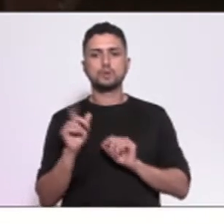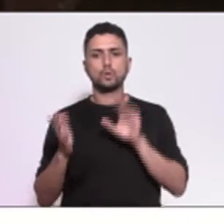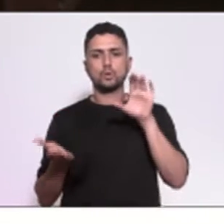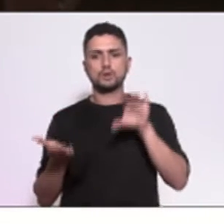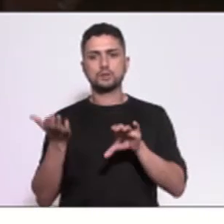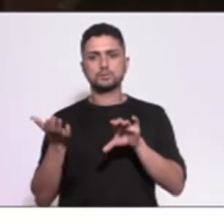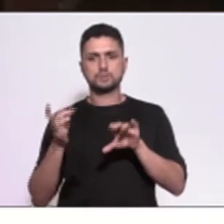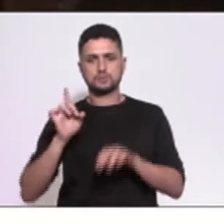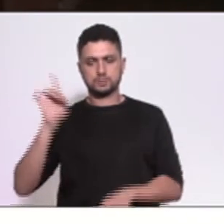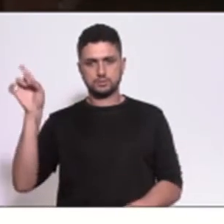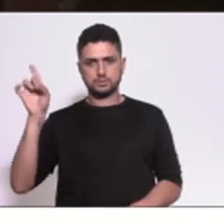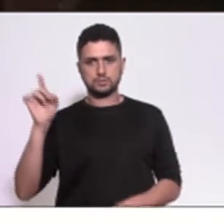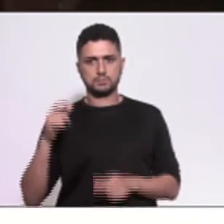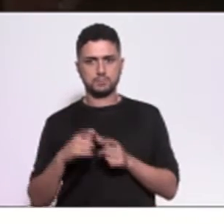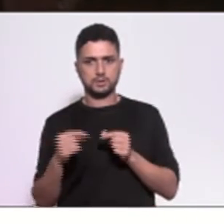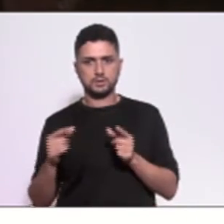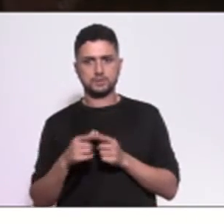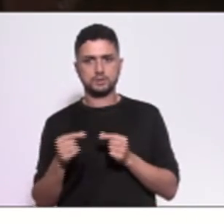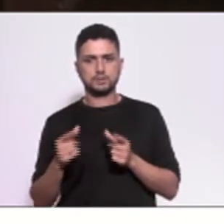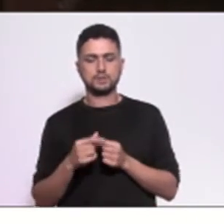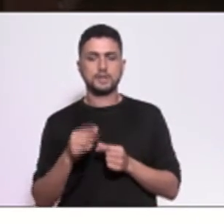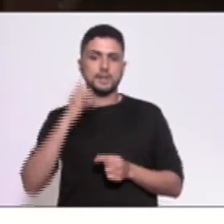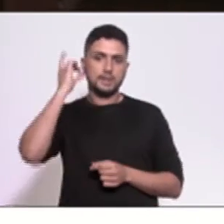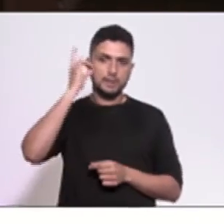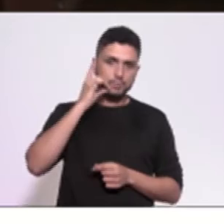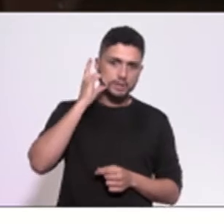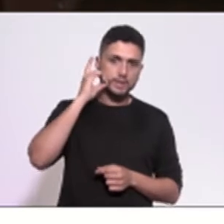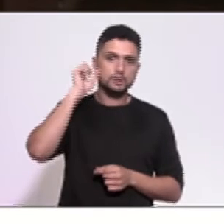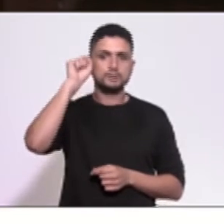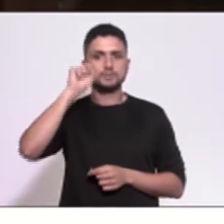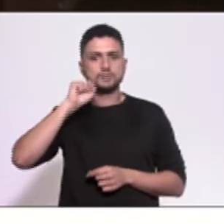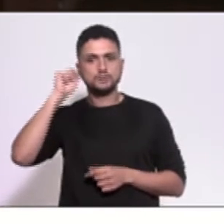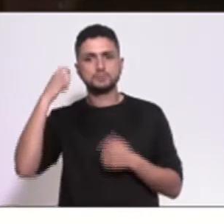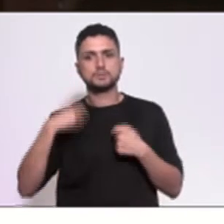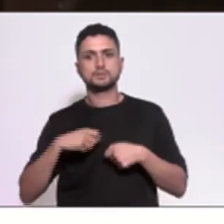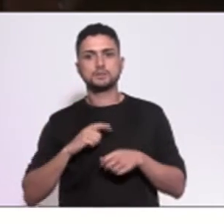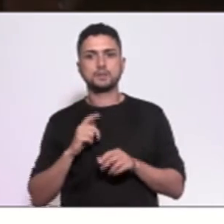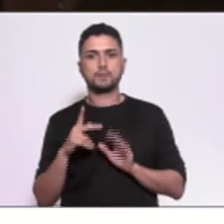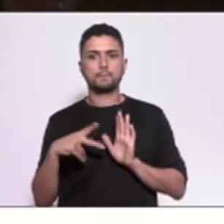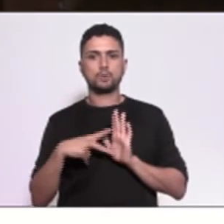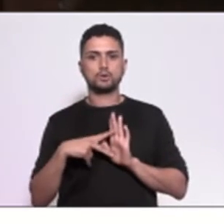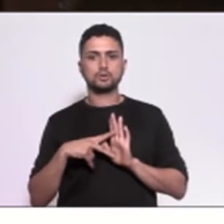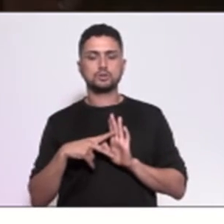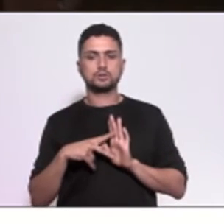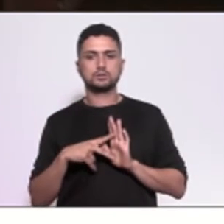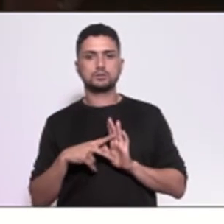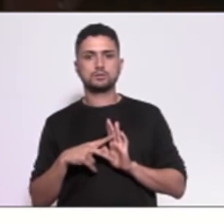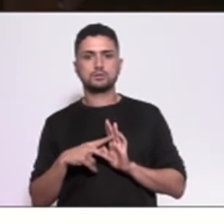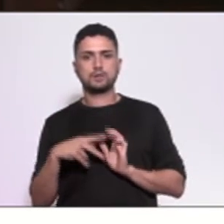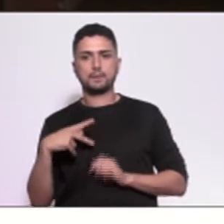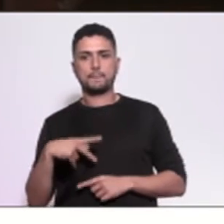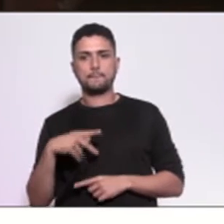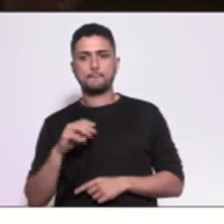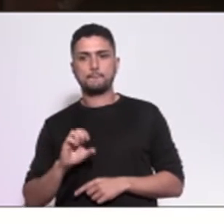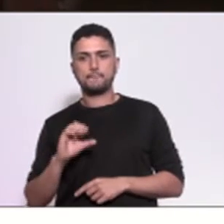Nacional, os deputados e senadores, eles têm que elaborar um projeto de emenda constitucional,